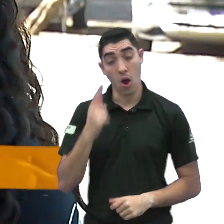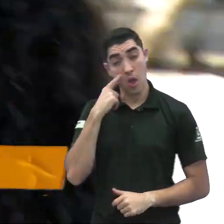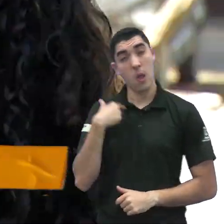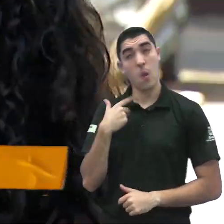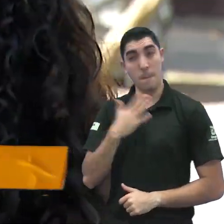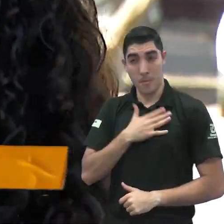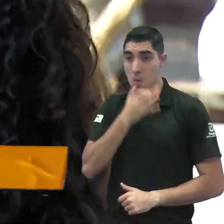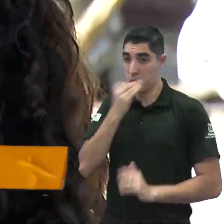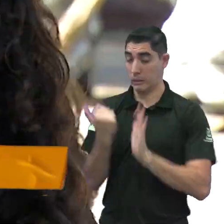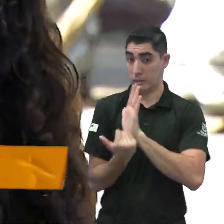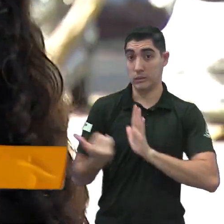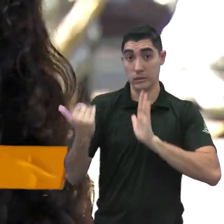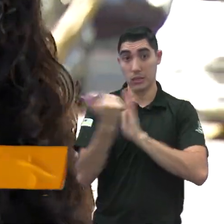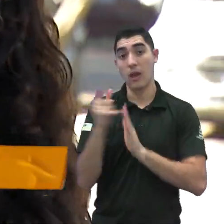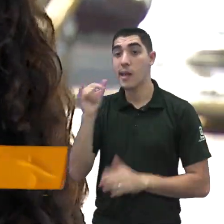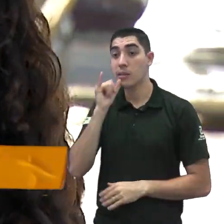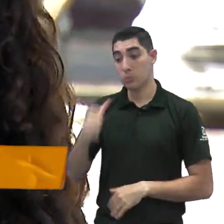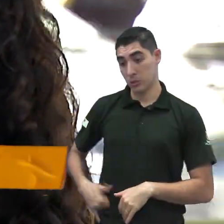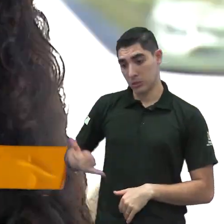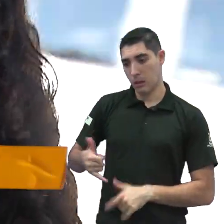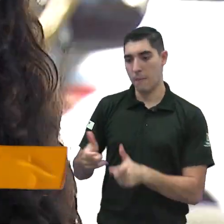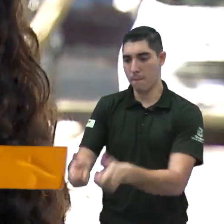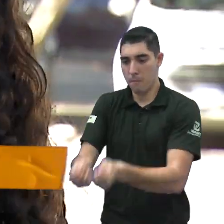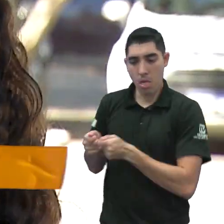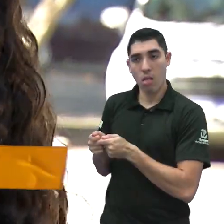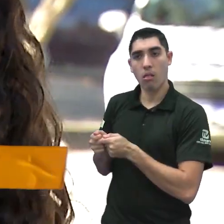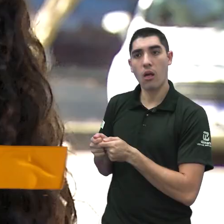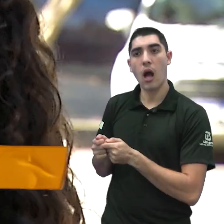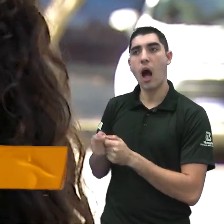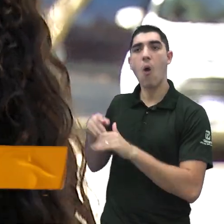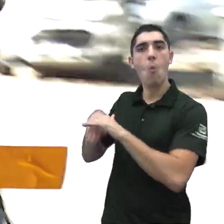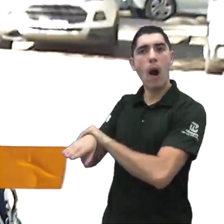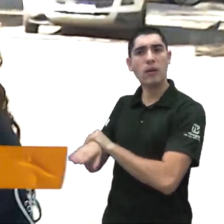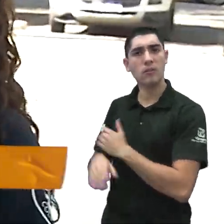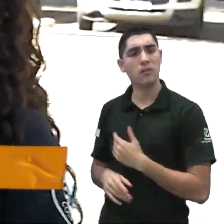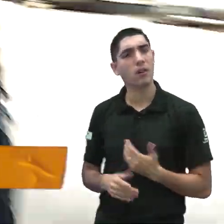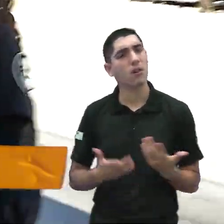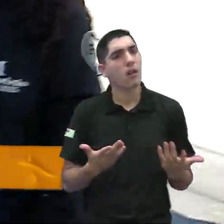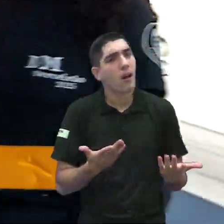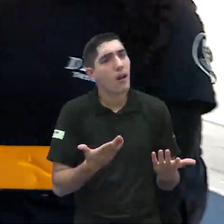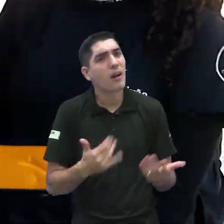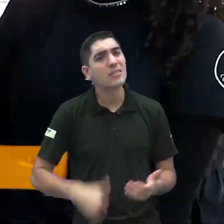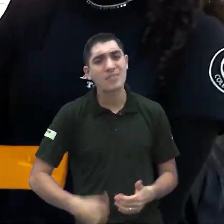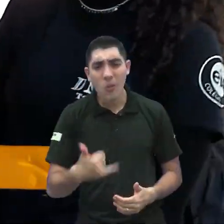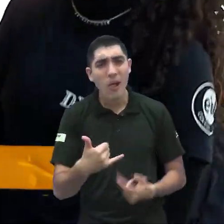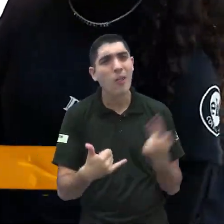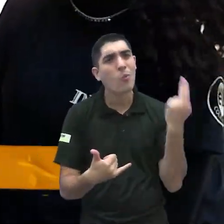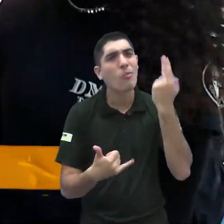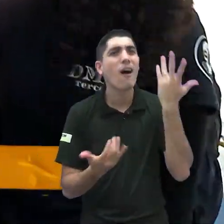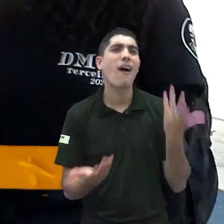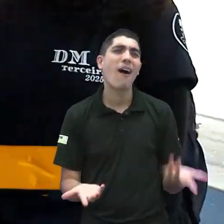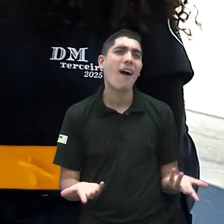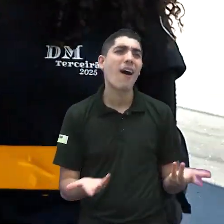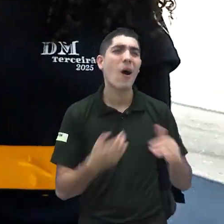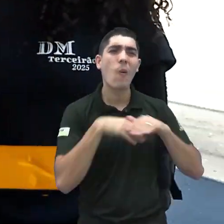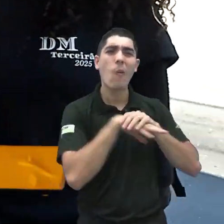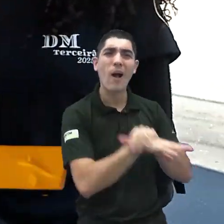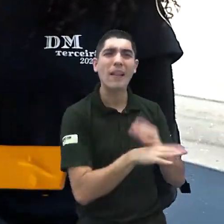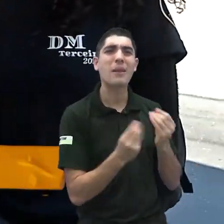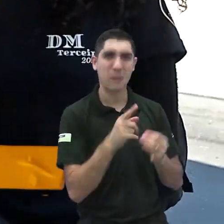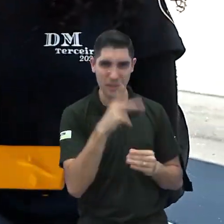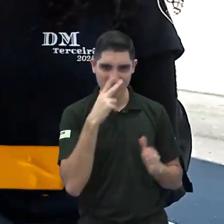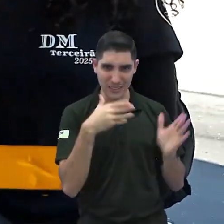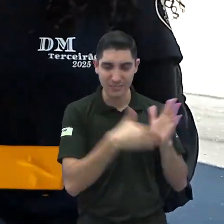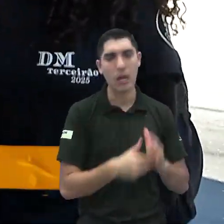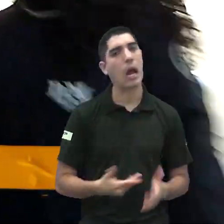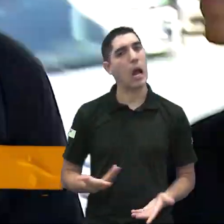que eu acho que extrapola um pouco é que eles peguem um celular e tirem assim por algum tempo, sabe? Ai, não dá, celular, ficar sem celular pra você